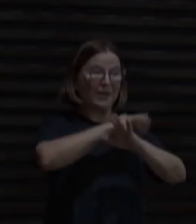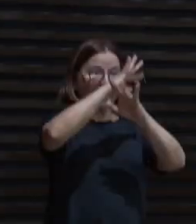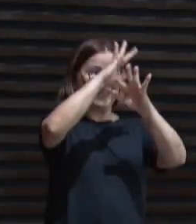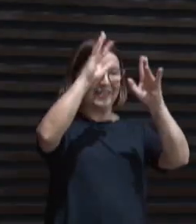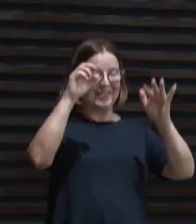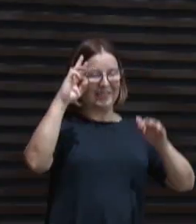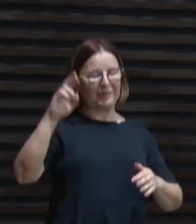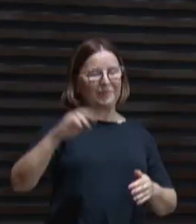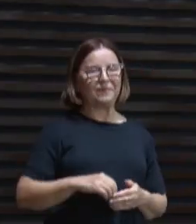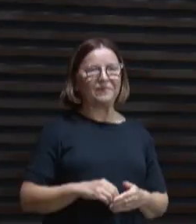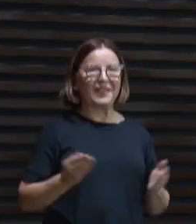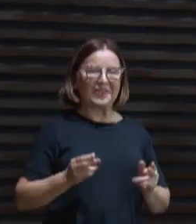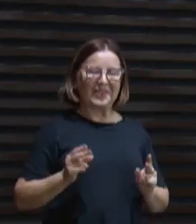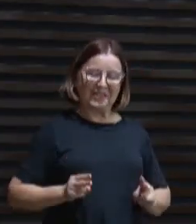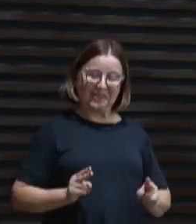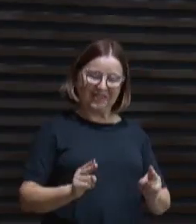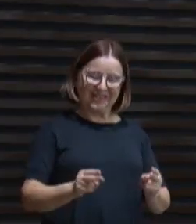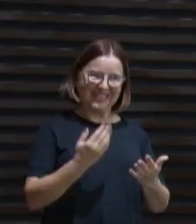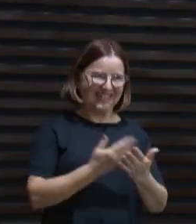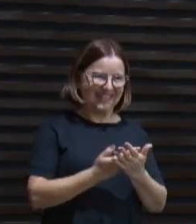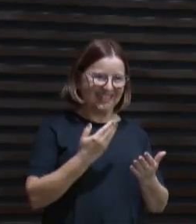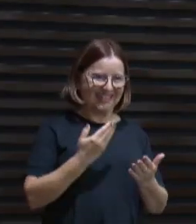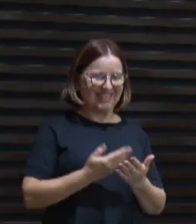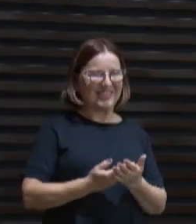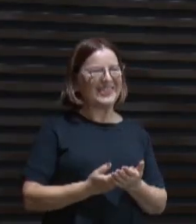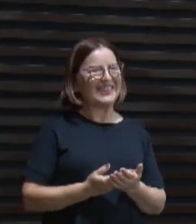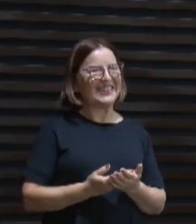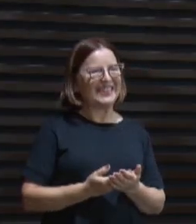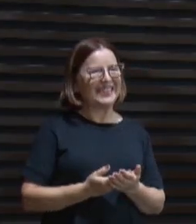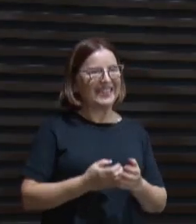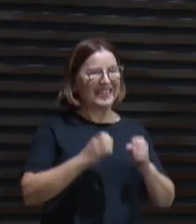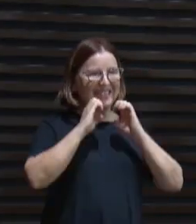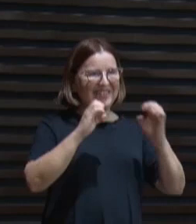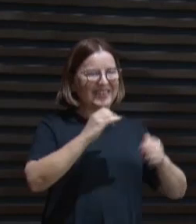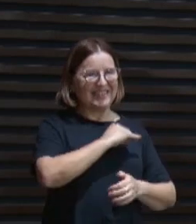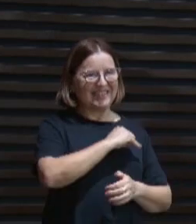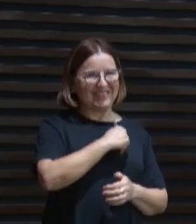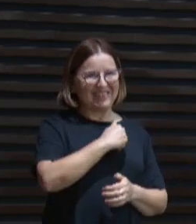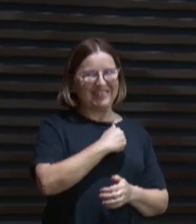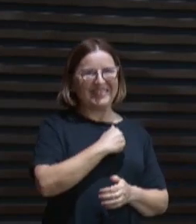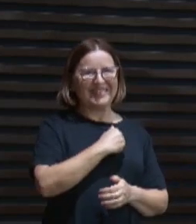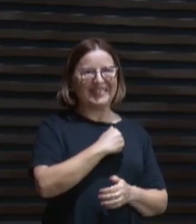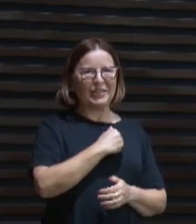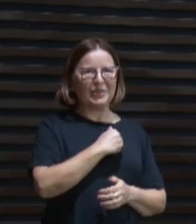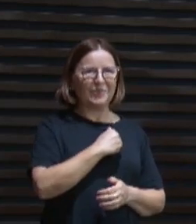Meus irmãos, vamos continuar a nossa caminhada aqui no Evangelho de João.